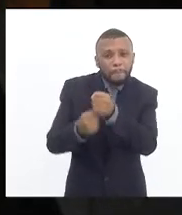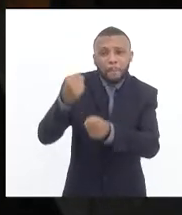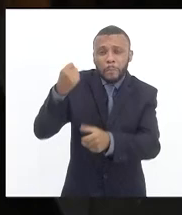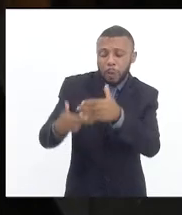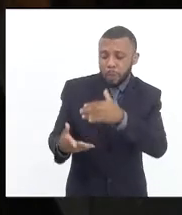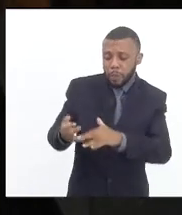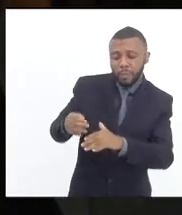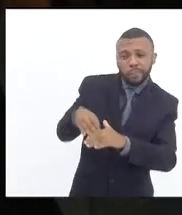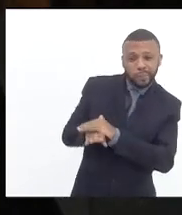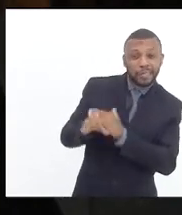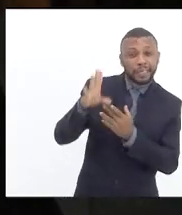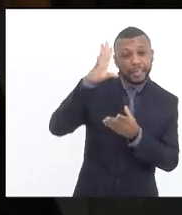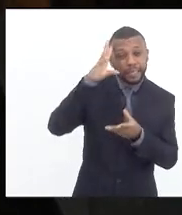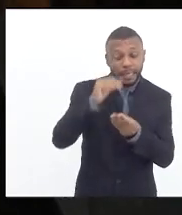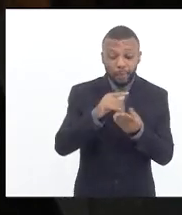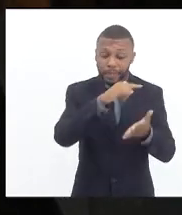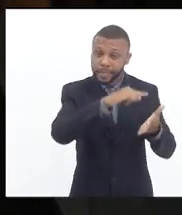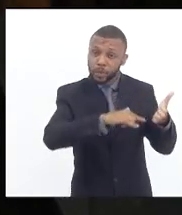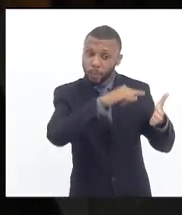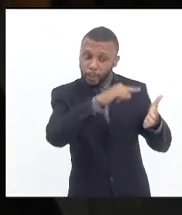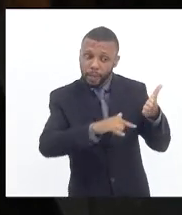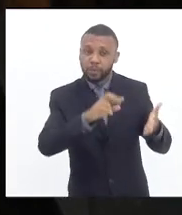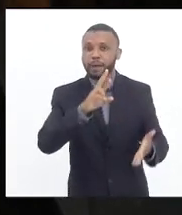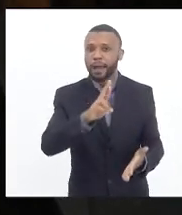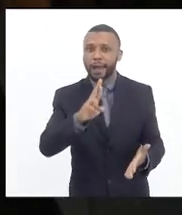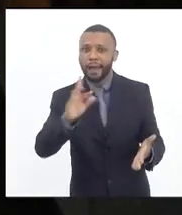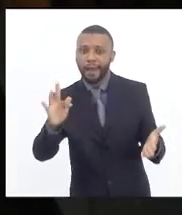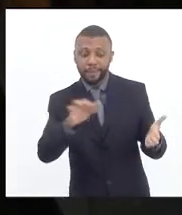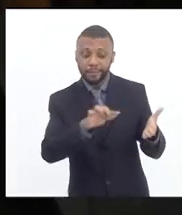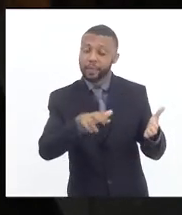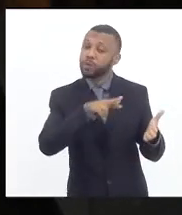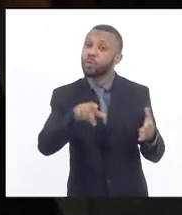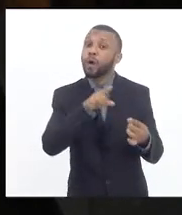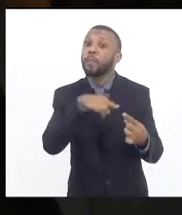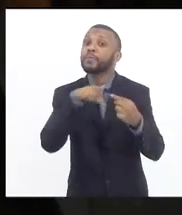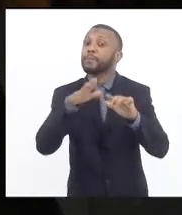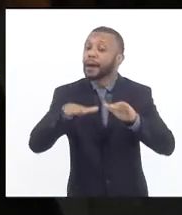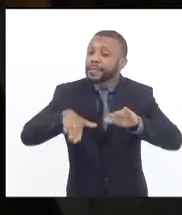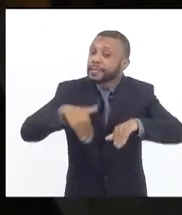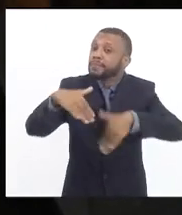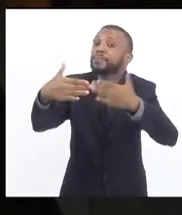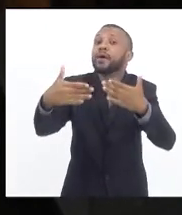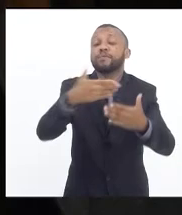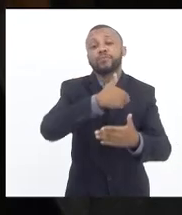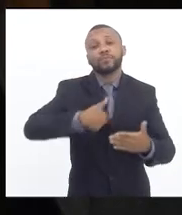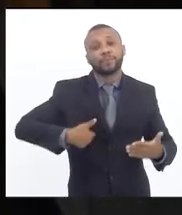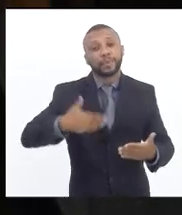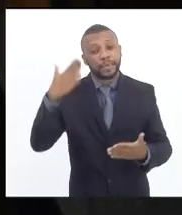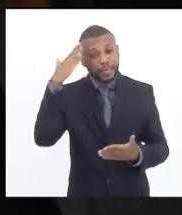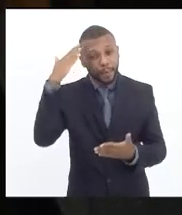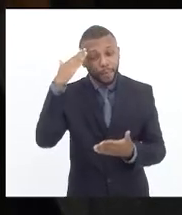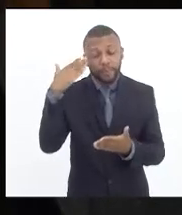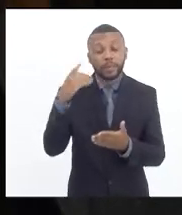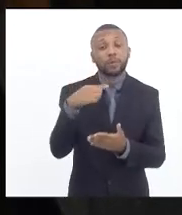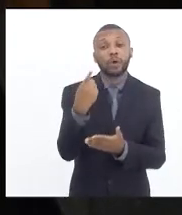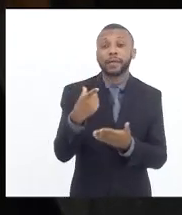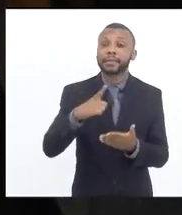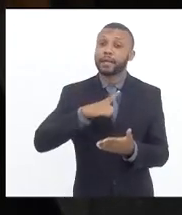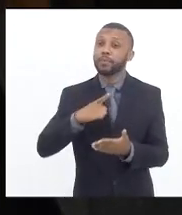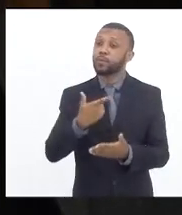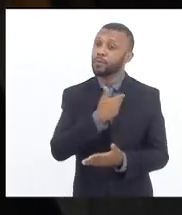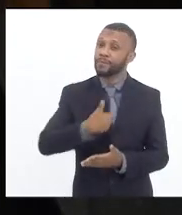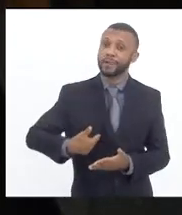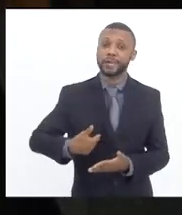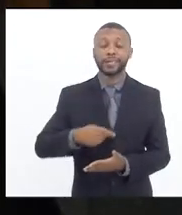RF não é um instrumento desenvolvimentista e sabemos sabendo Renata que estamos lidando com o governo que não tem nenhum